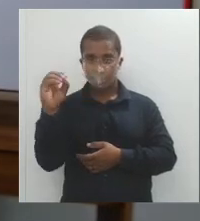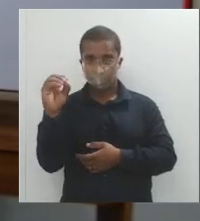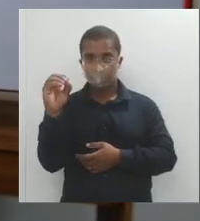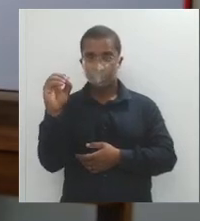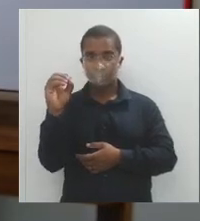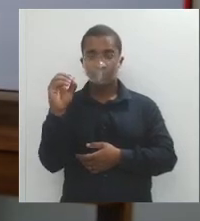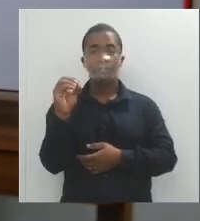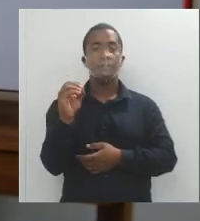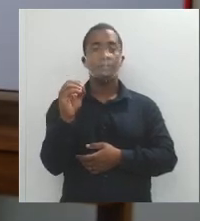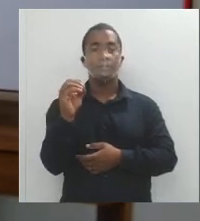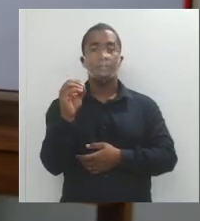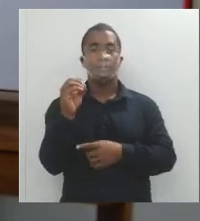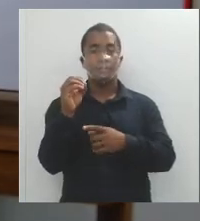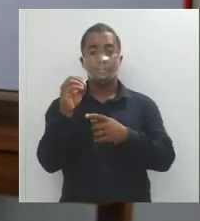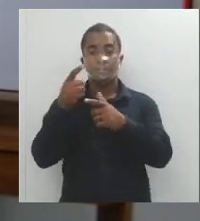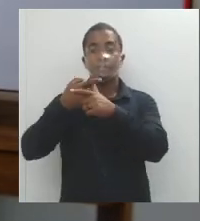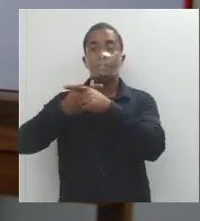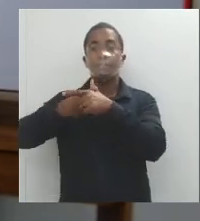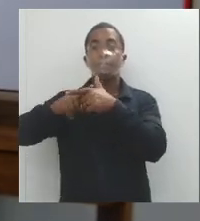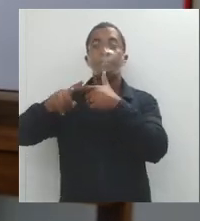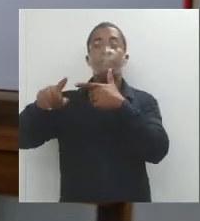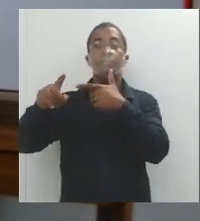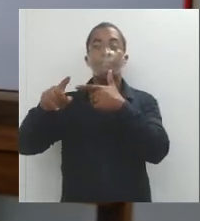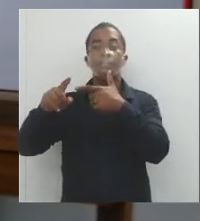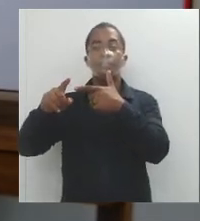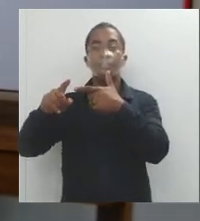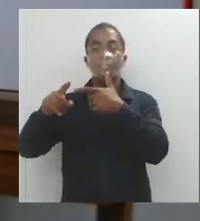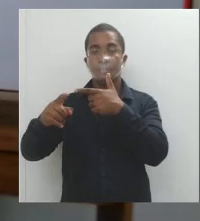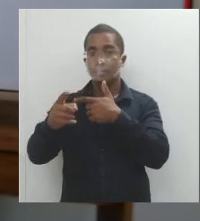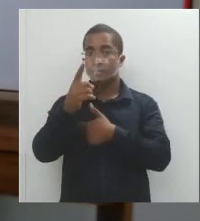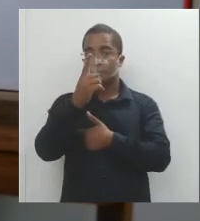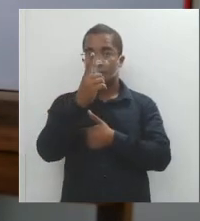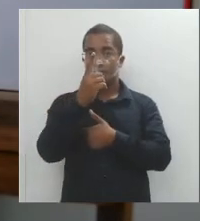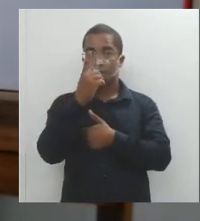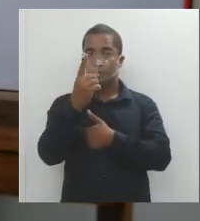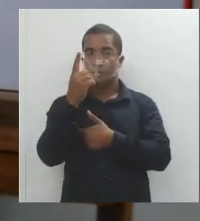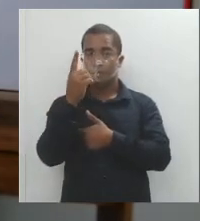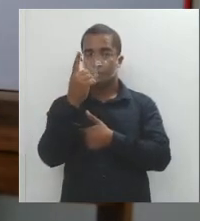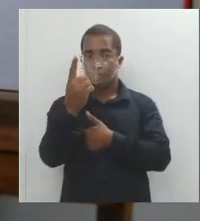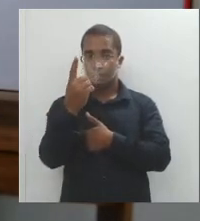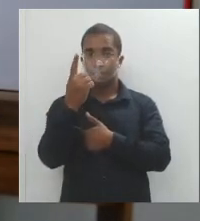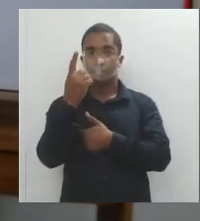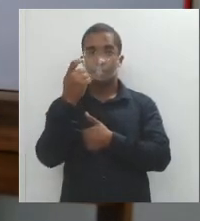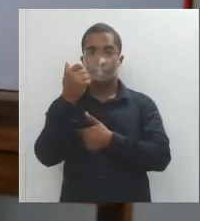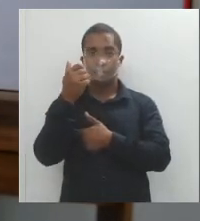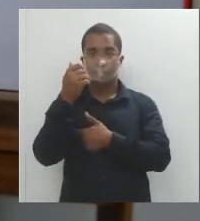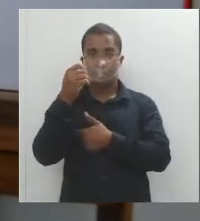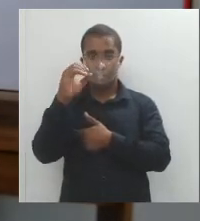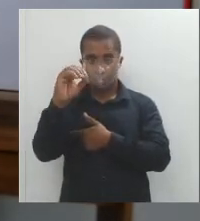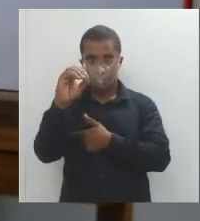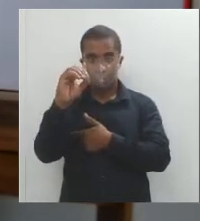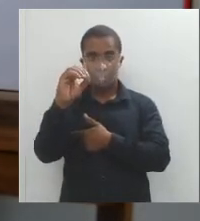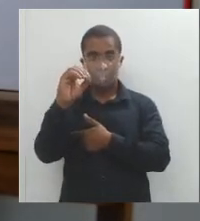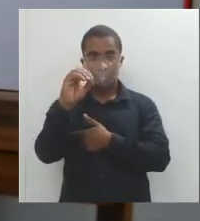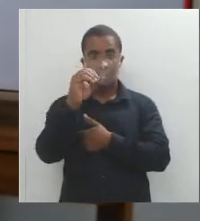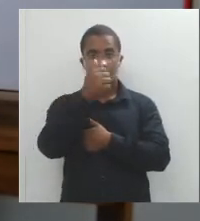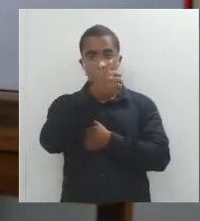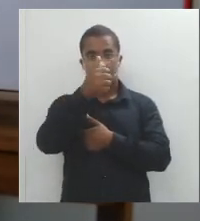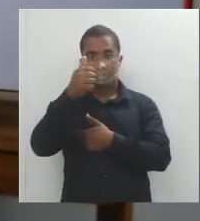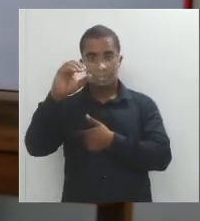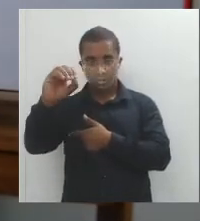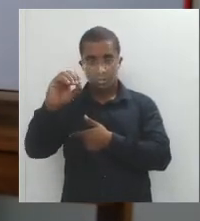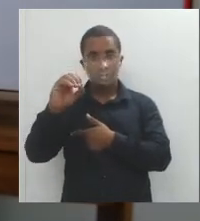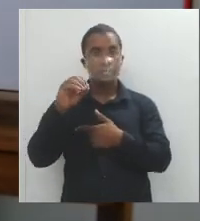3.200 dividido por 110. Então, ó, 3.200 dividido